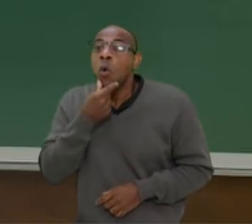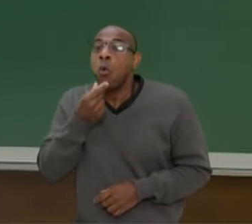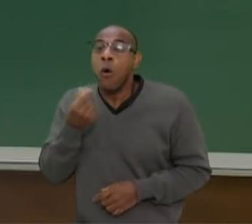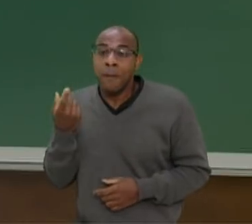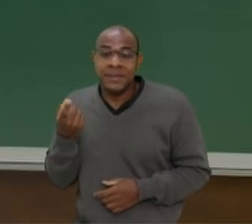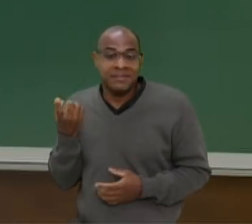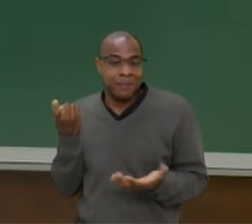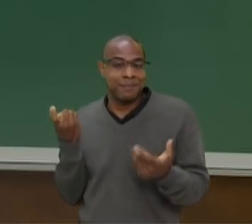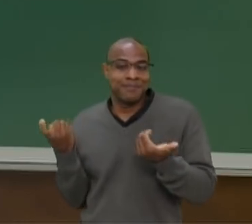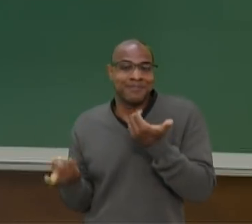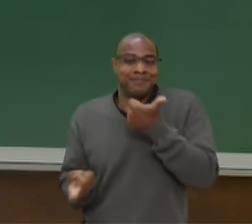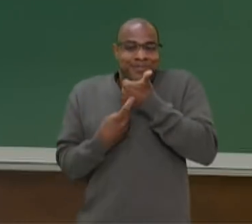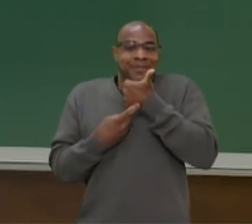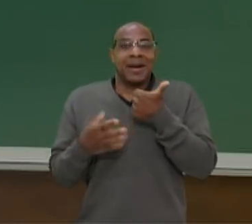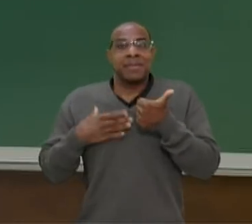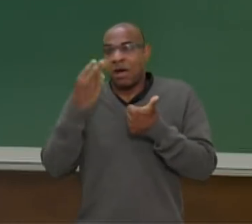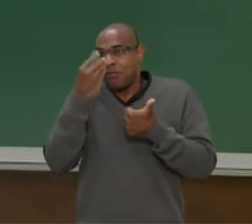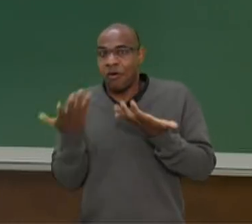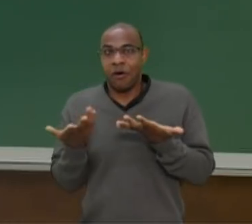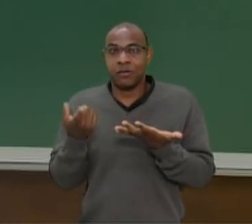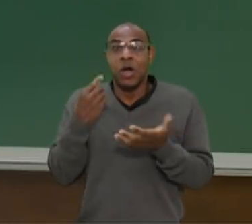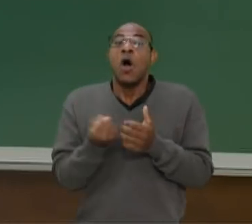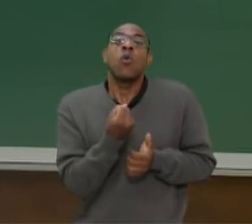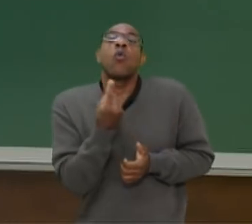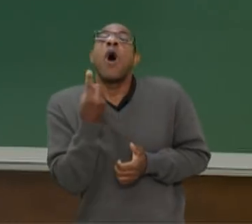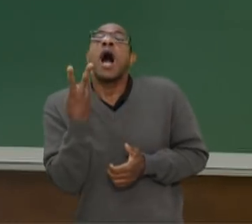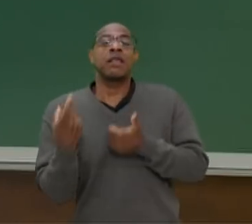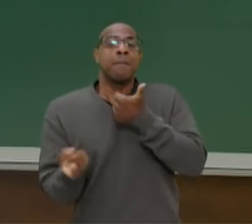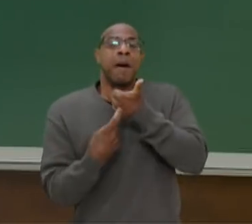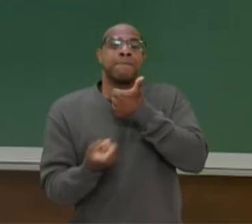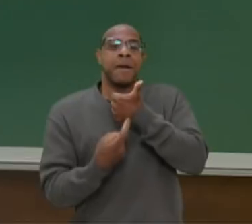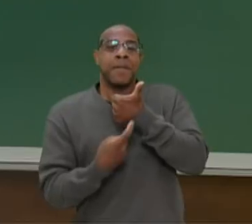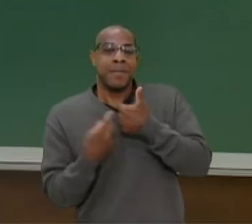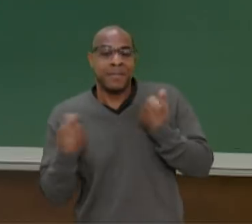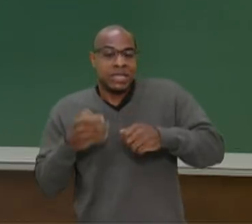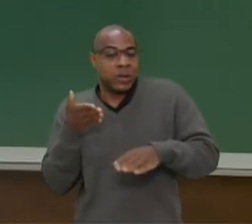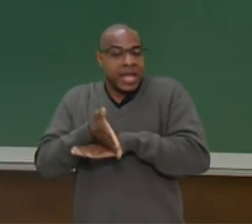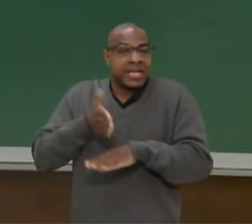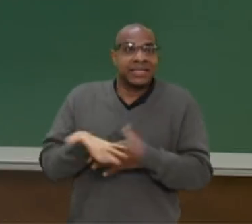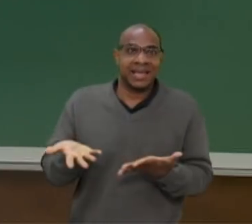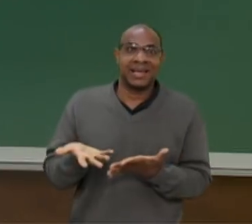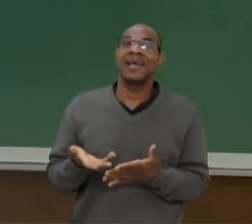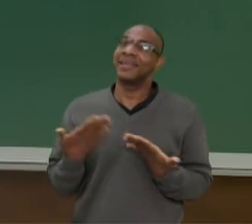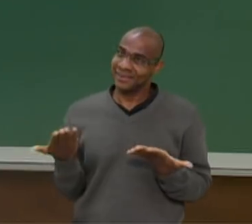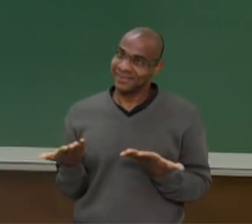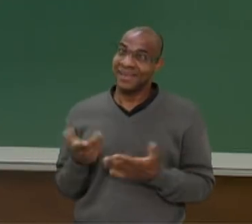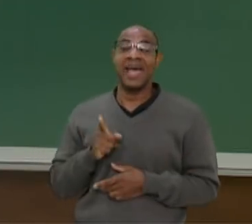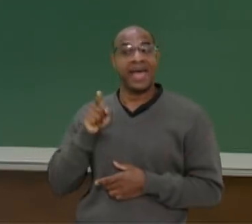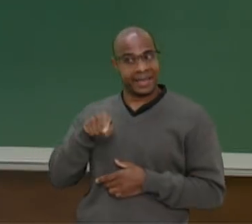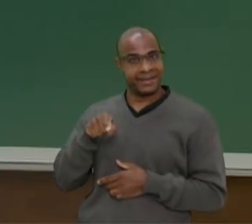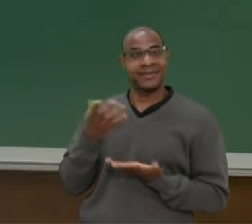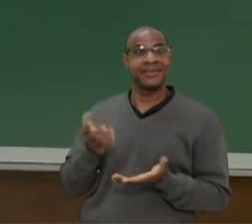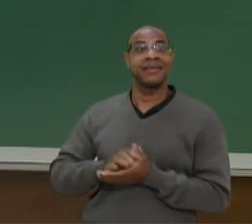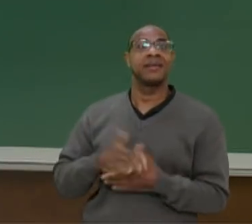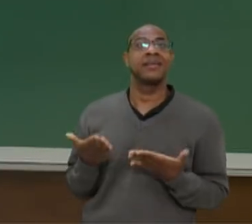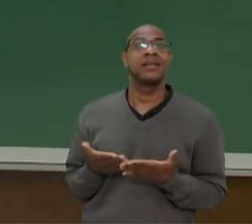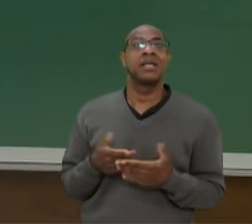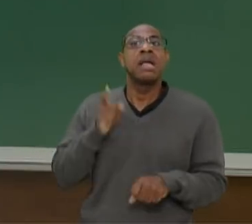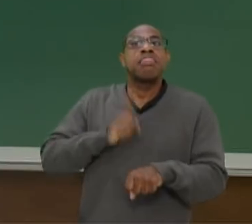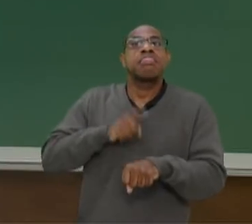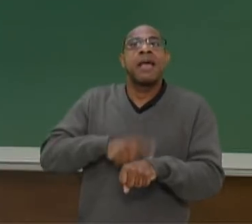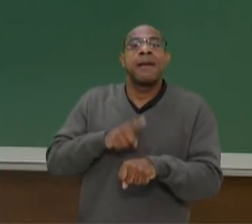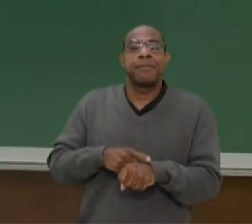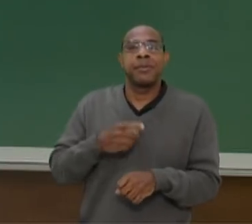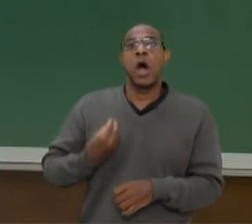tenho que entrar para ver o que está acontecendo nas redes sociais. É disso que estamos falando. Passar cada vez mais